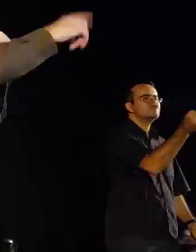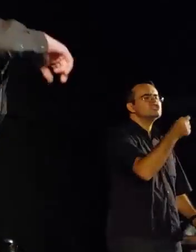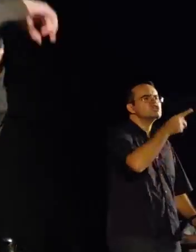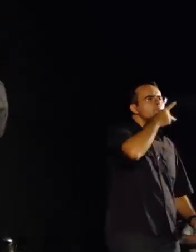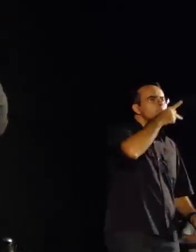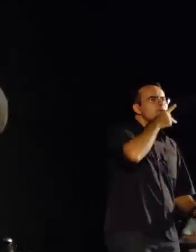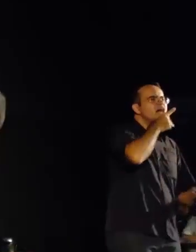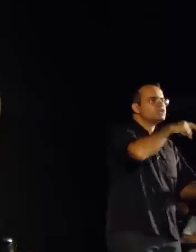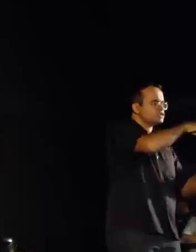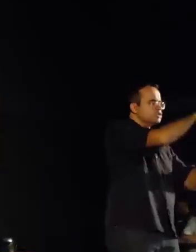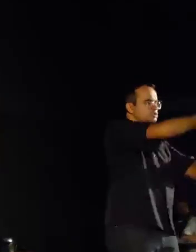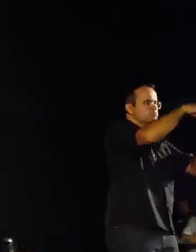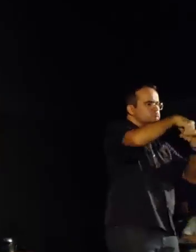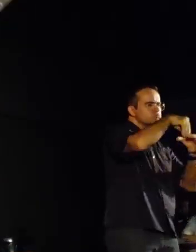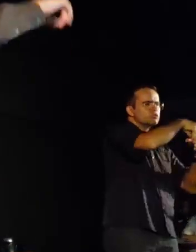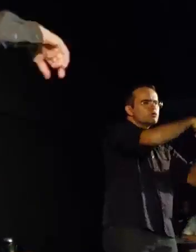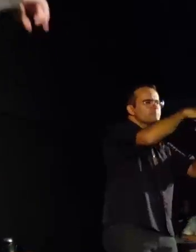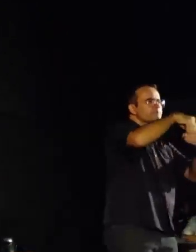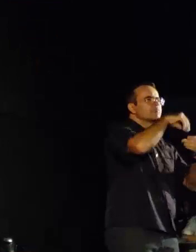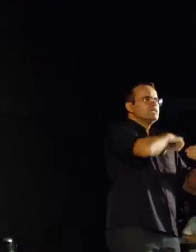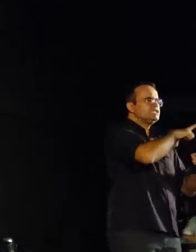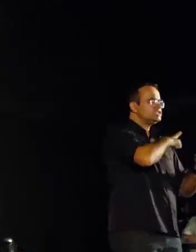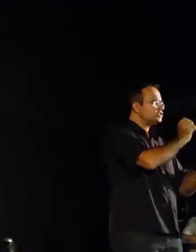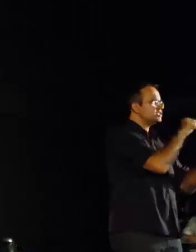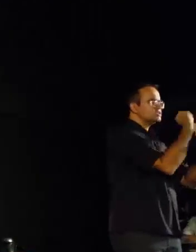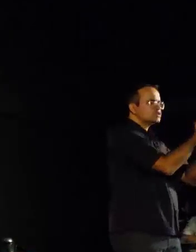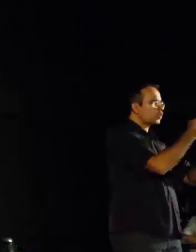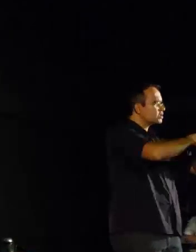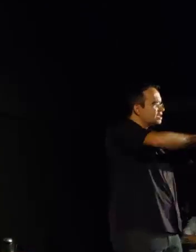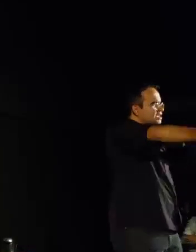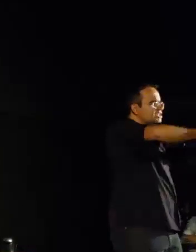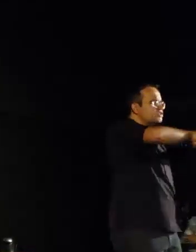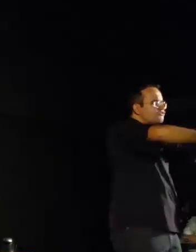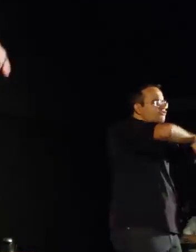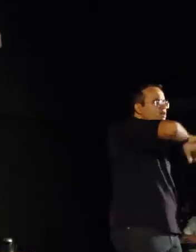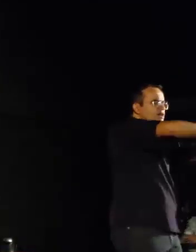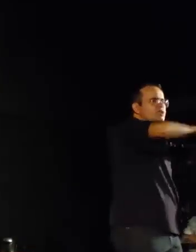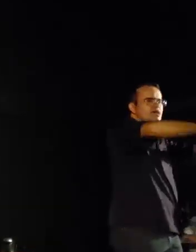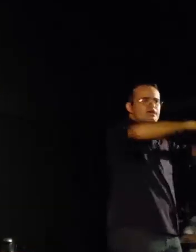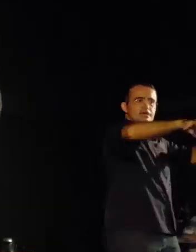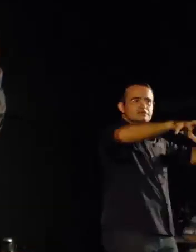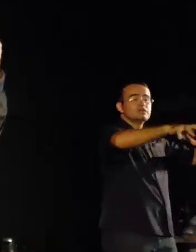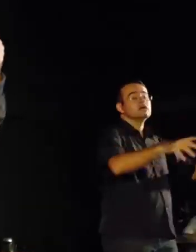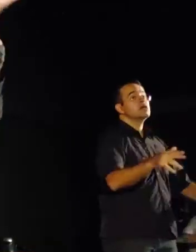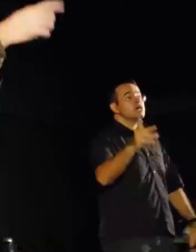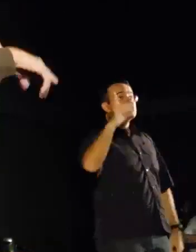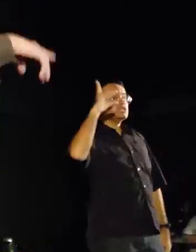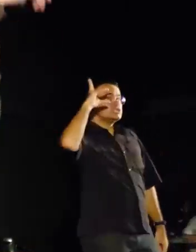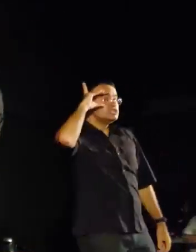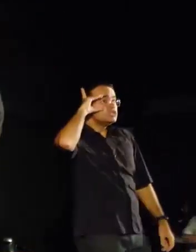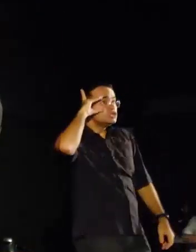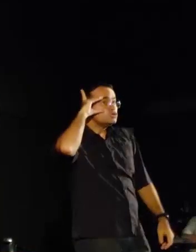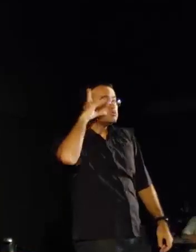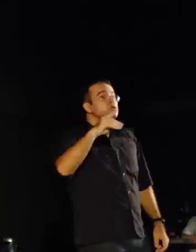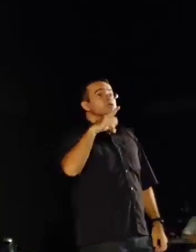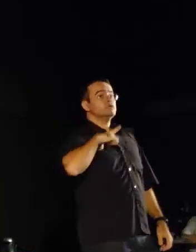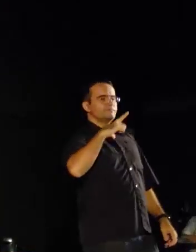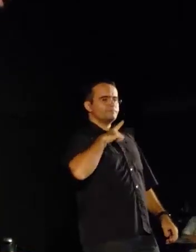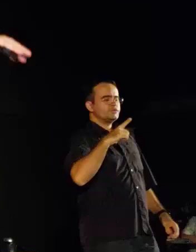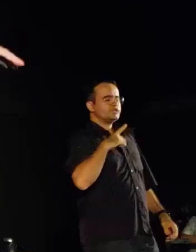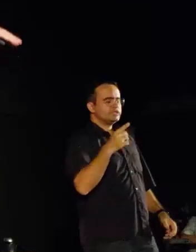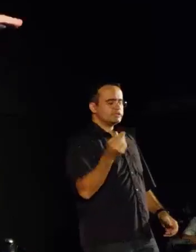partidos, que vinham das esferas as mais distintas possíveis. Né? O governo Dilma tinha na